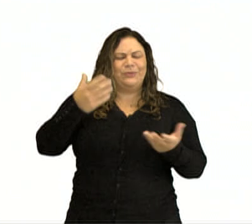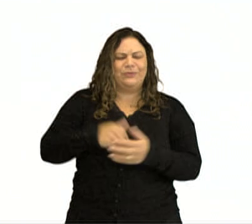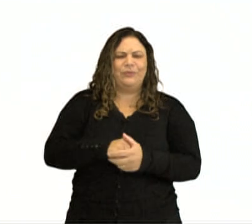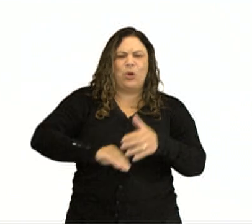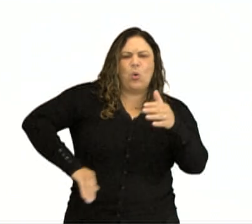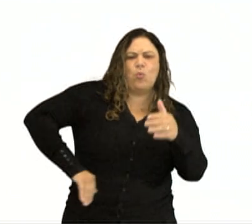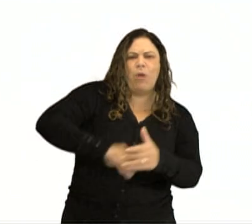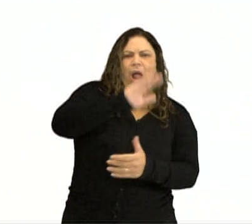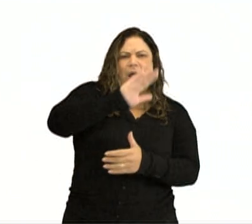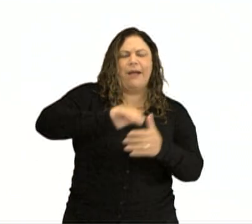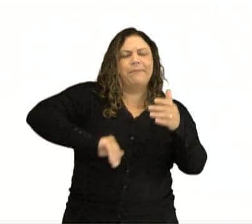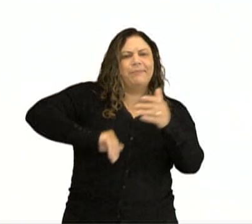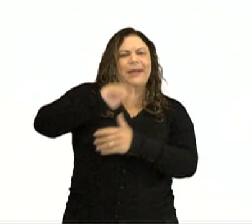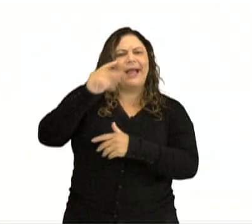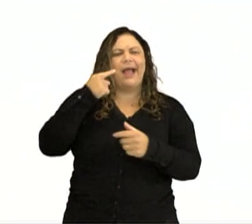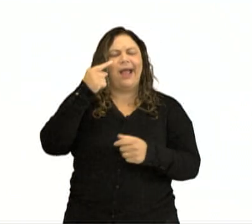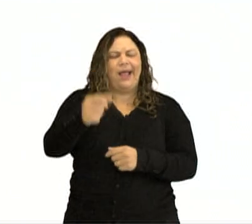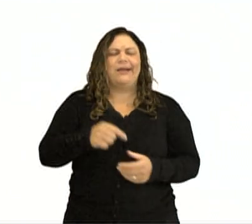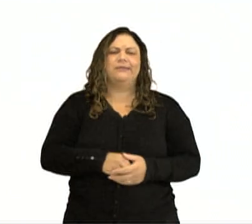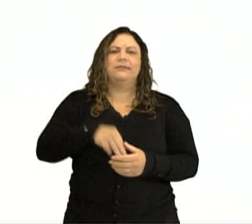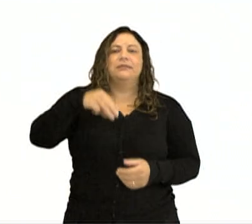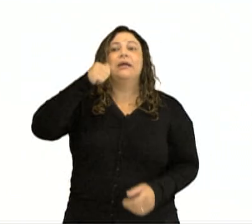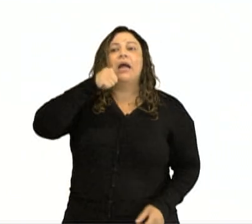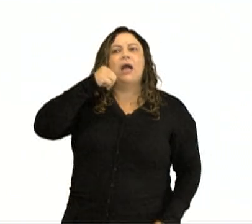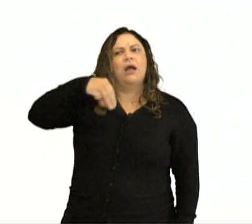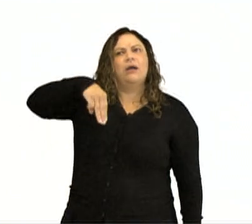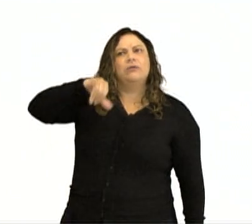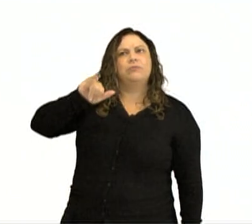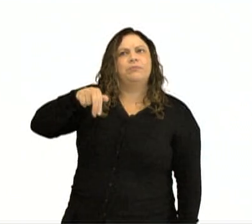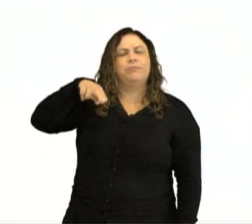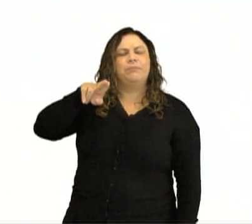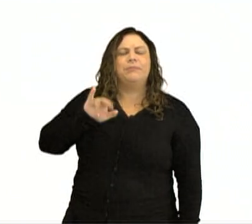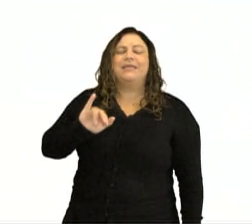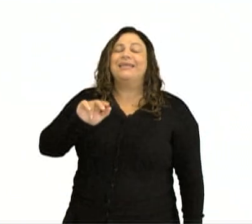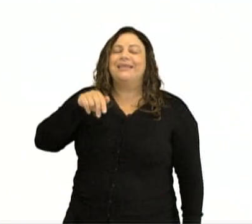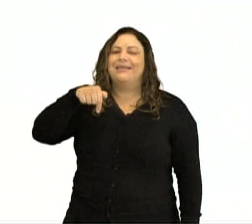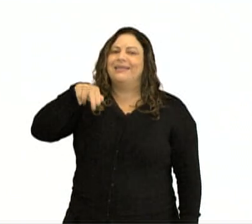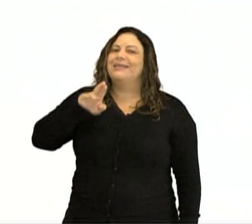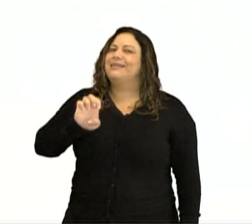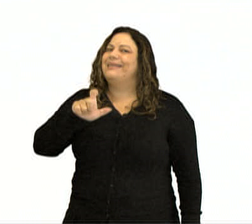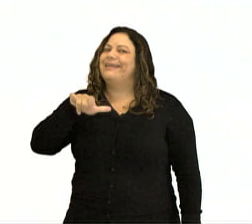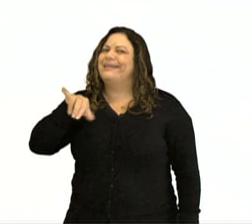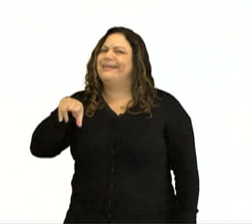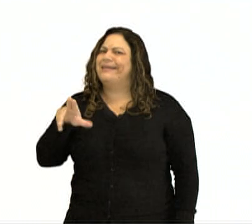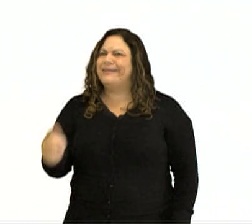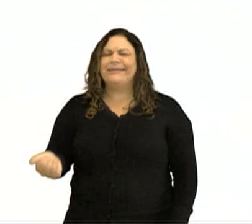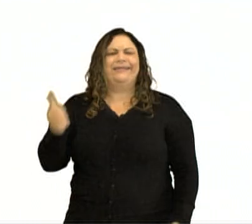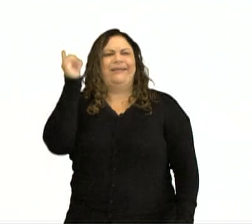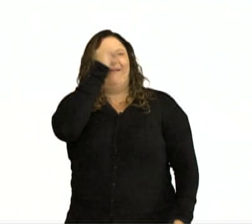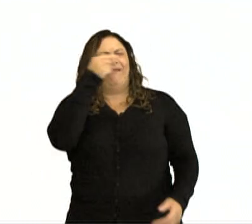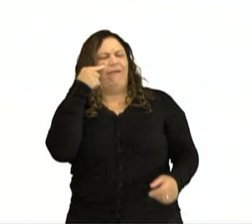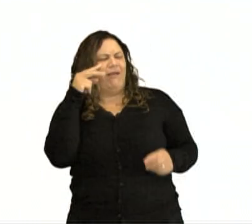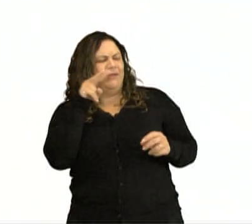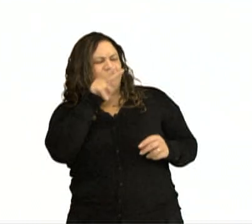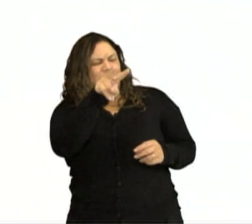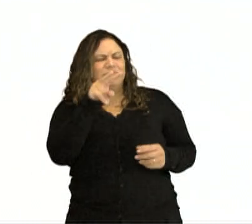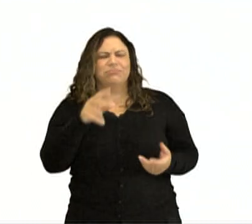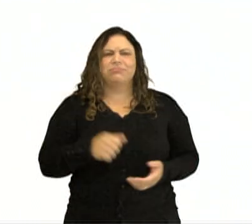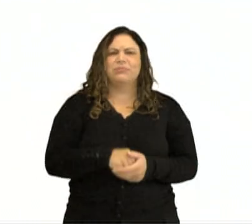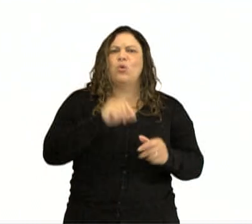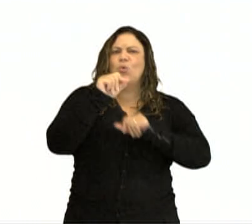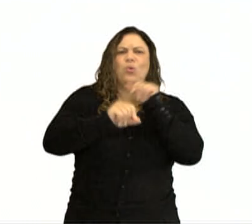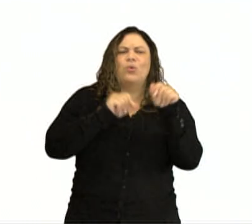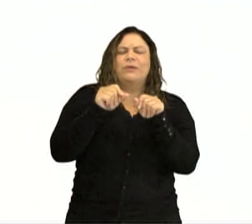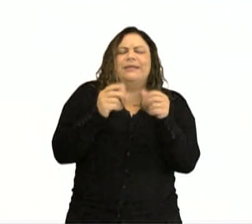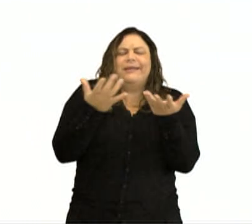gol! Miquelina ficou abobada com o olhar parado. Então, o que o narrador do conto parece estar fazendo no